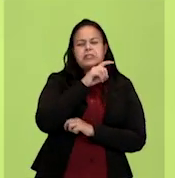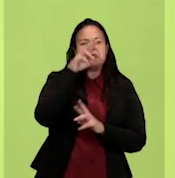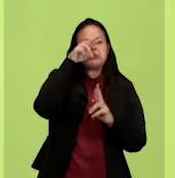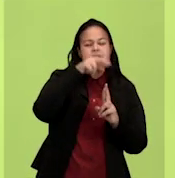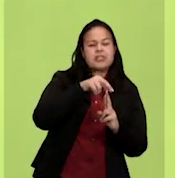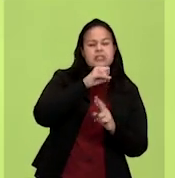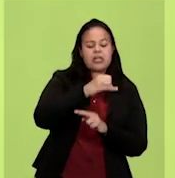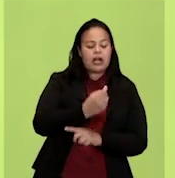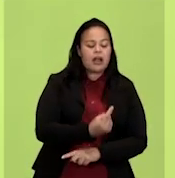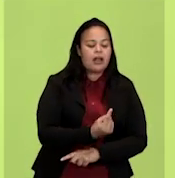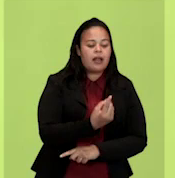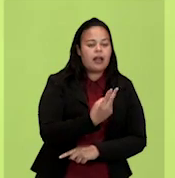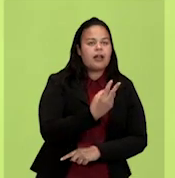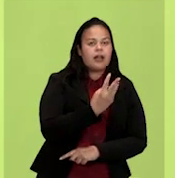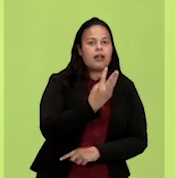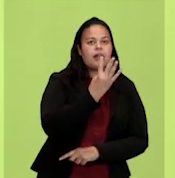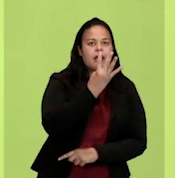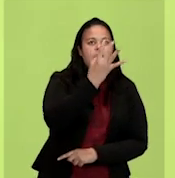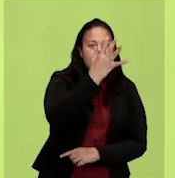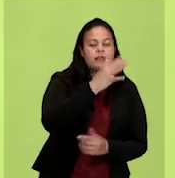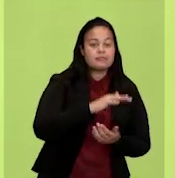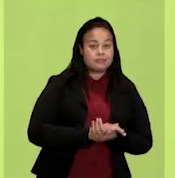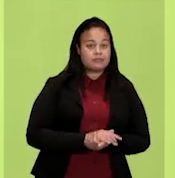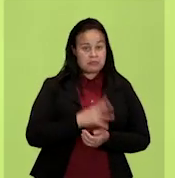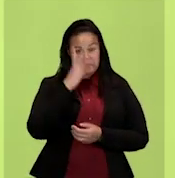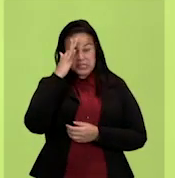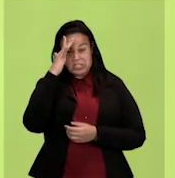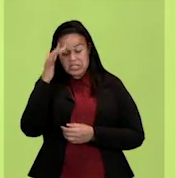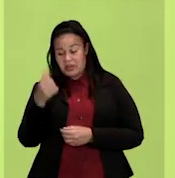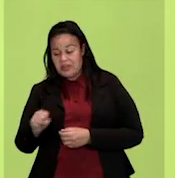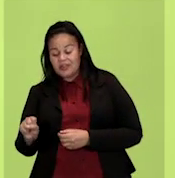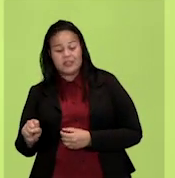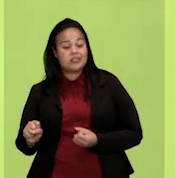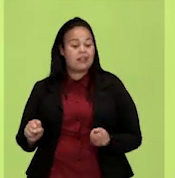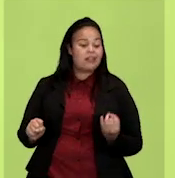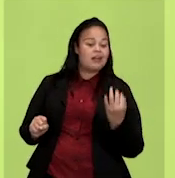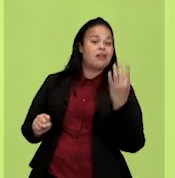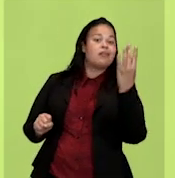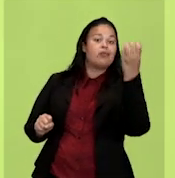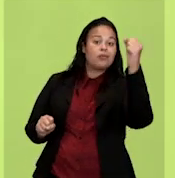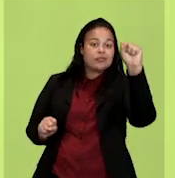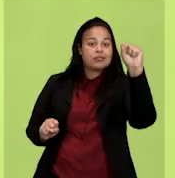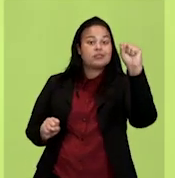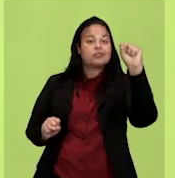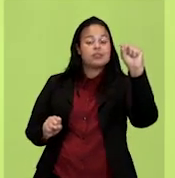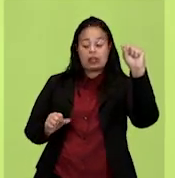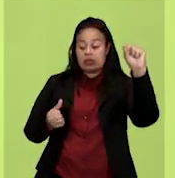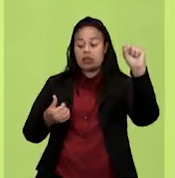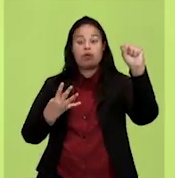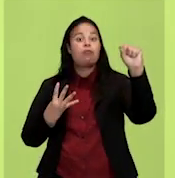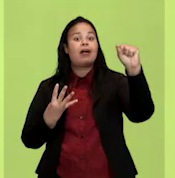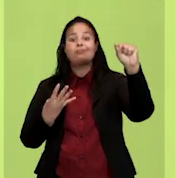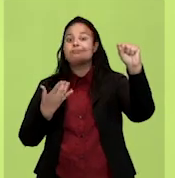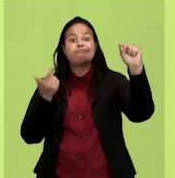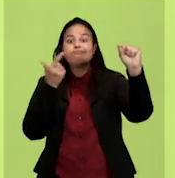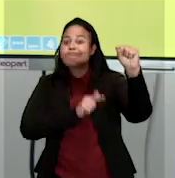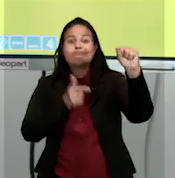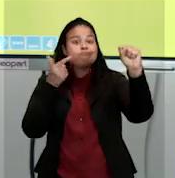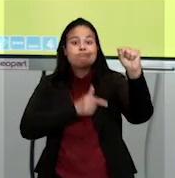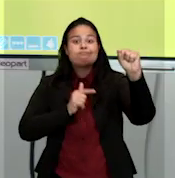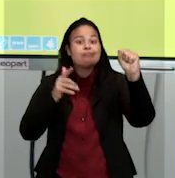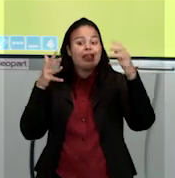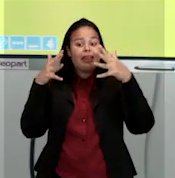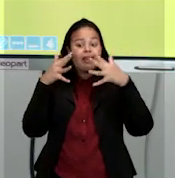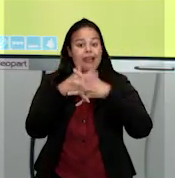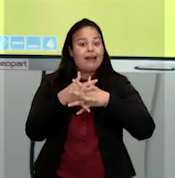escala de 1 em 1. Imagina que, ó, aqui é 8. Agora imagina que seria mais ou menos até 8. 64 eu não conseguiria nem representar aqui